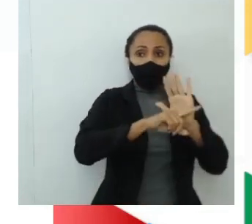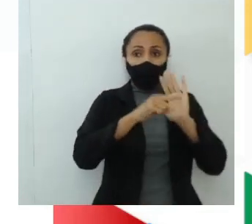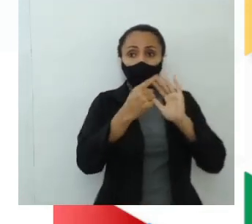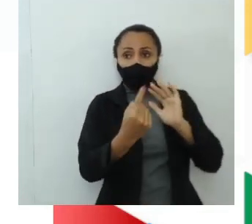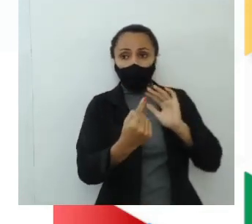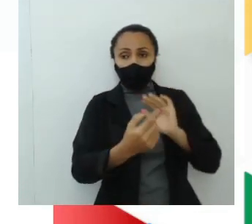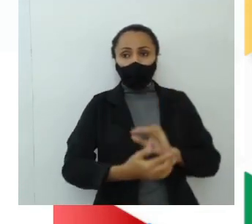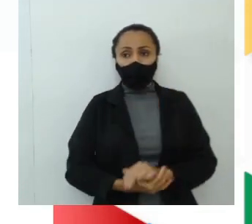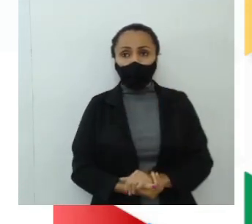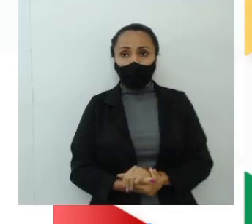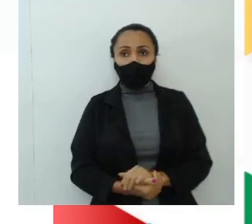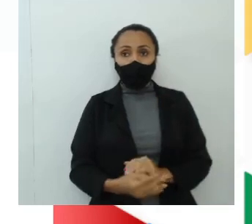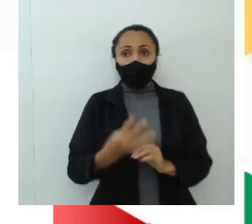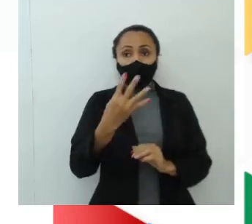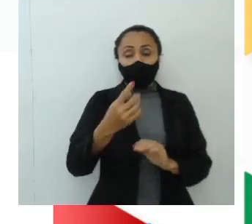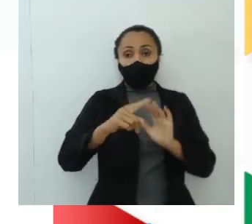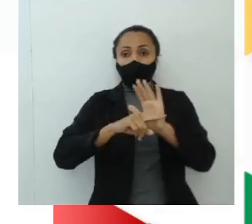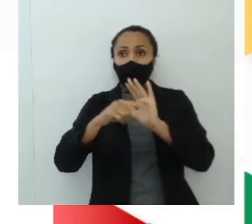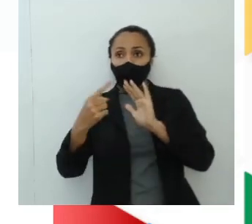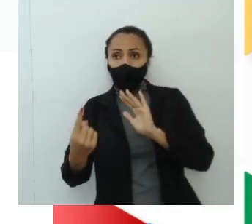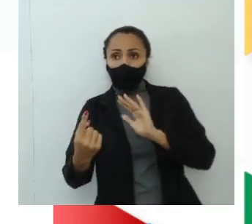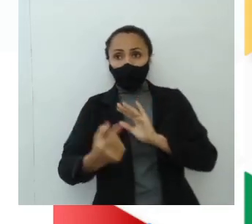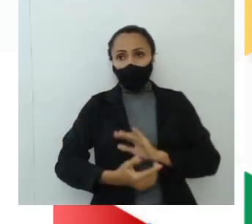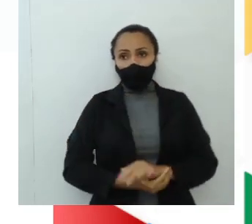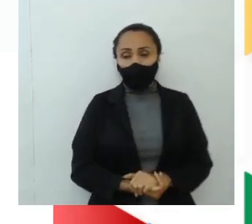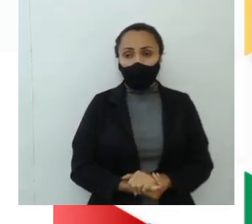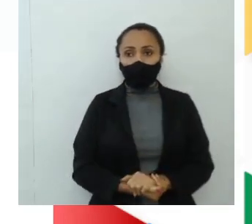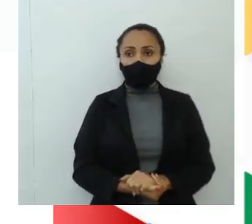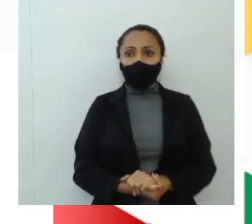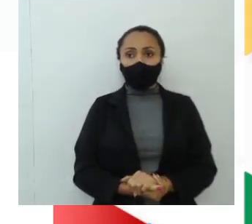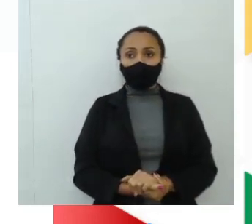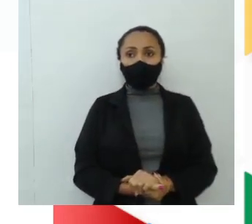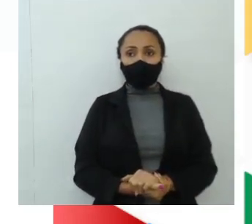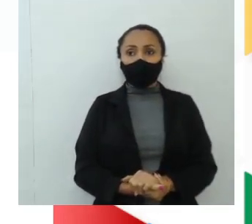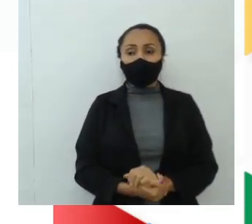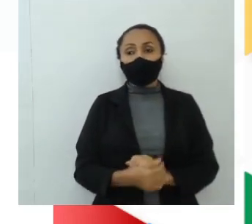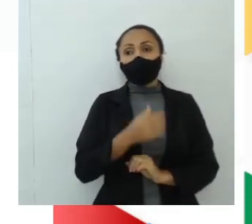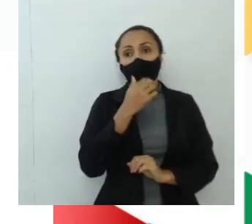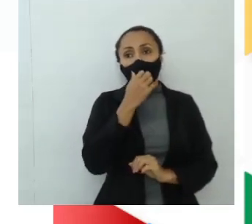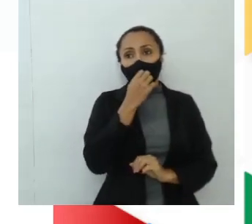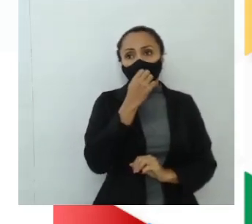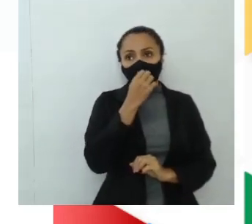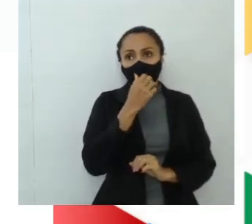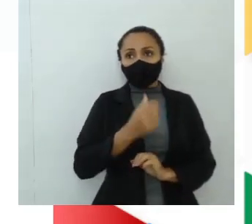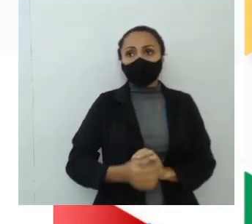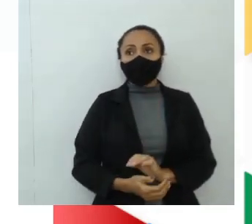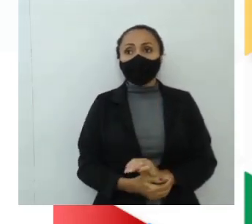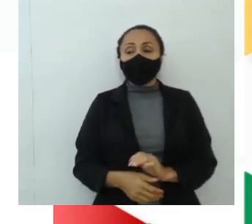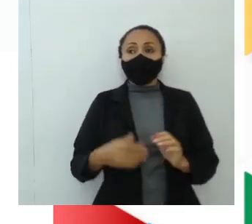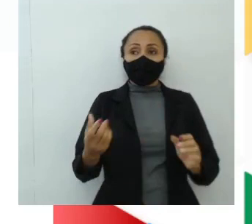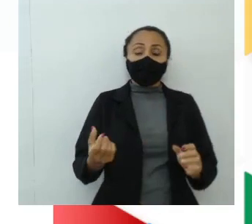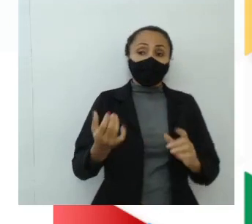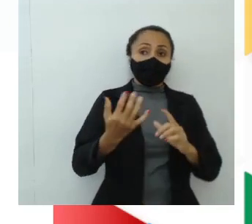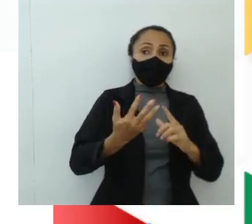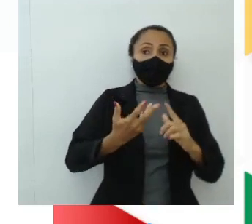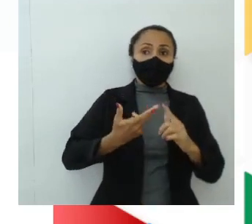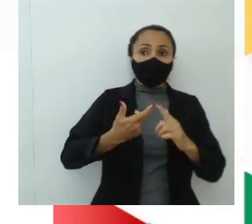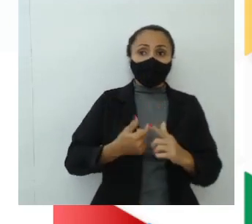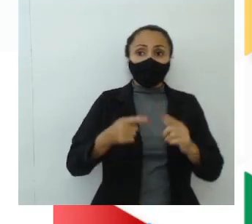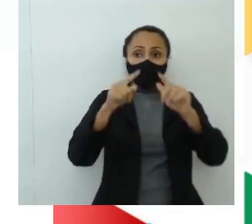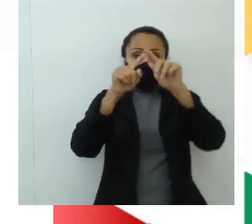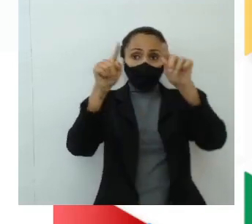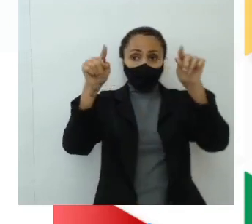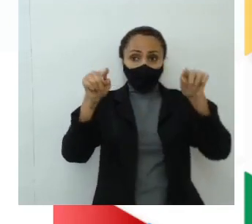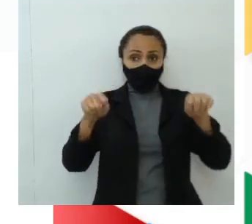menos 1. Se ele tem essa posição, eu vou trabalhar contando, né, quantos quadradinhos da